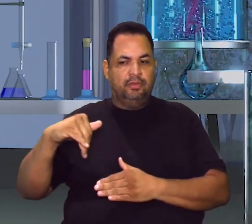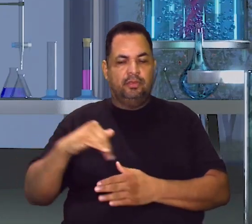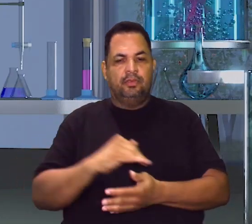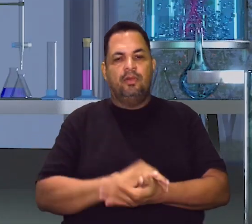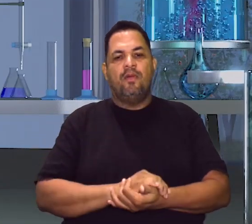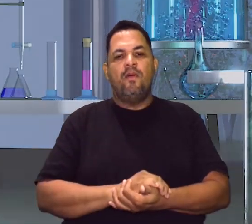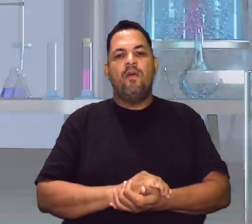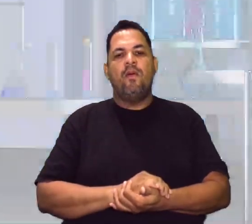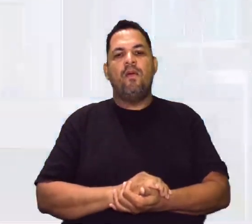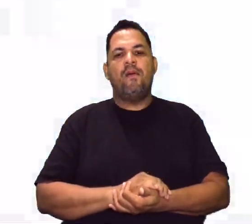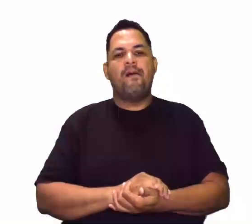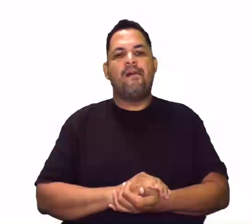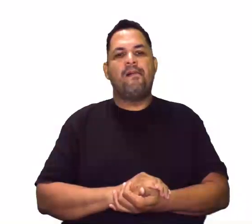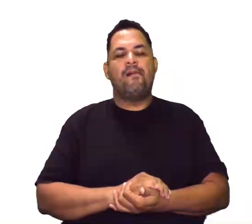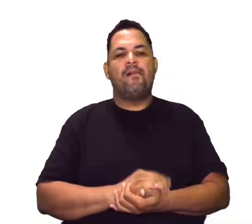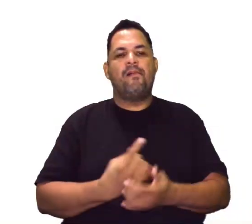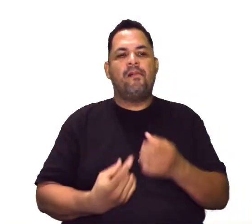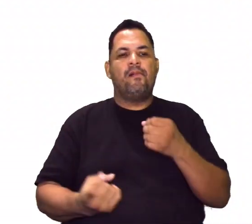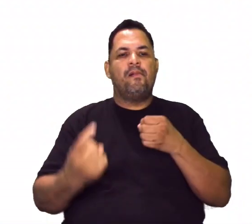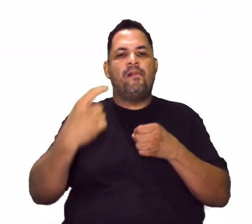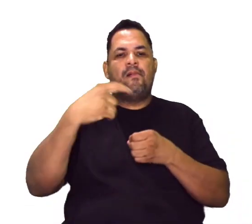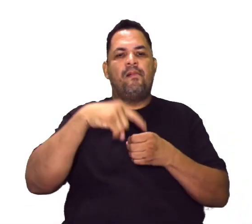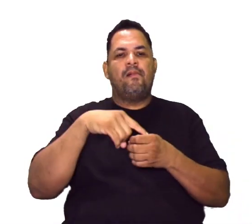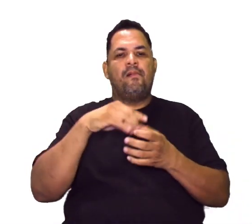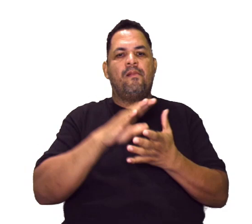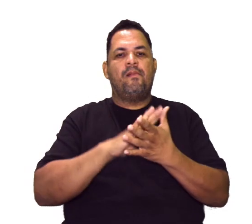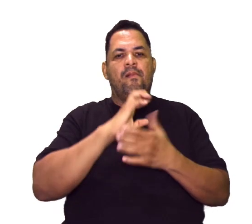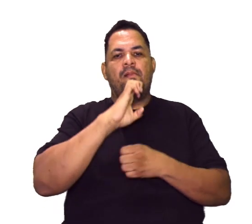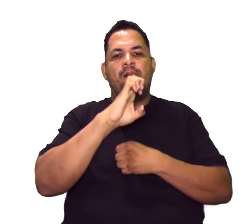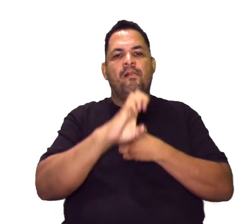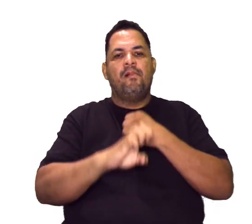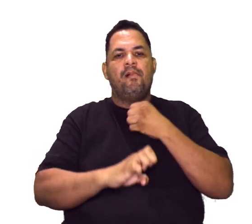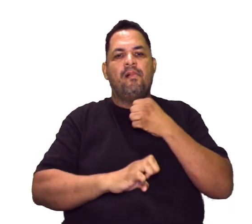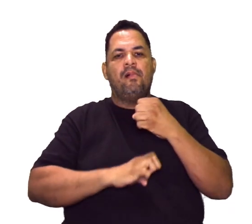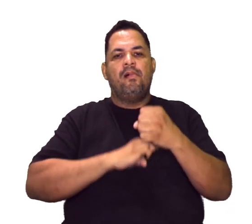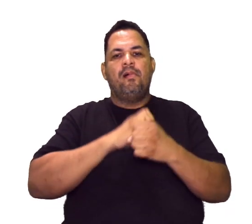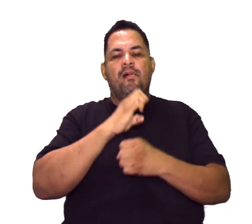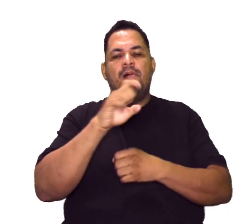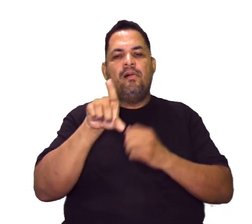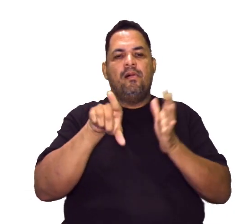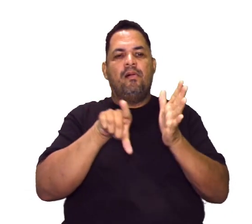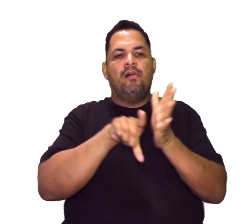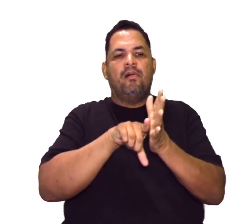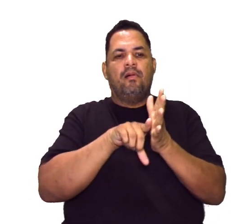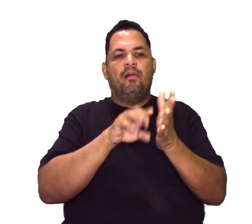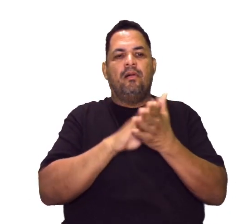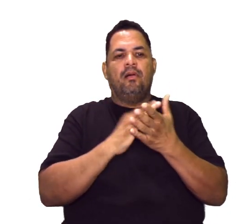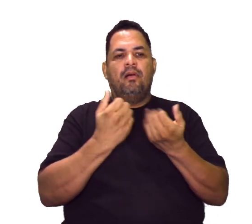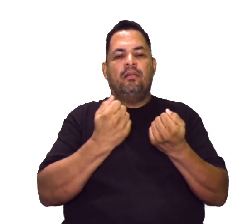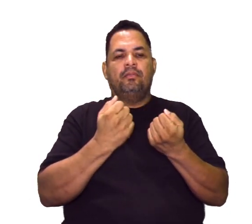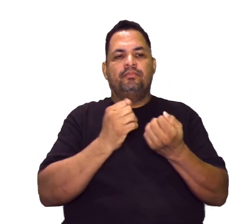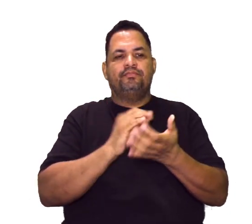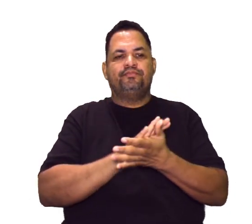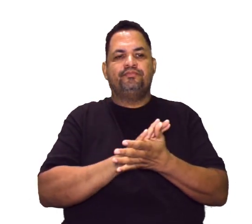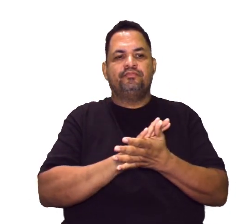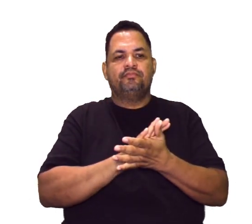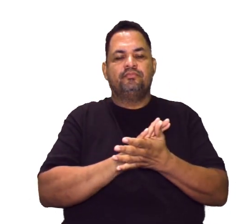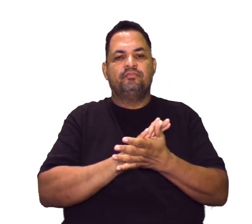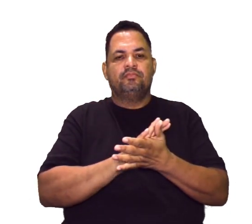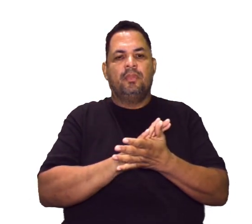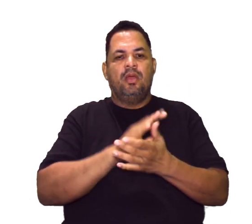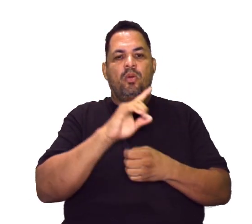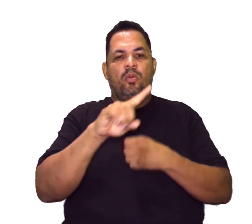lá. E aí, voltando para a eletronegatividade, é a tendência que um